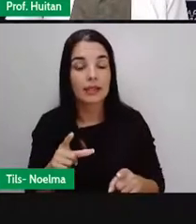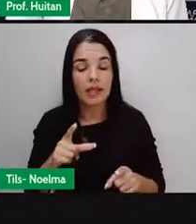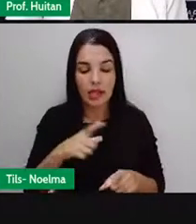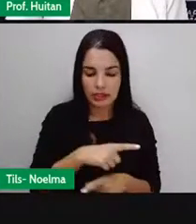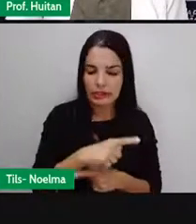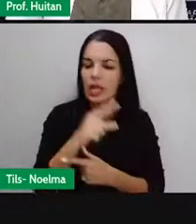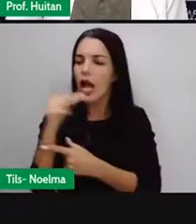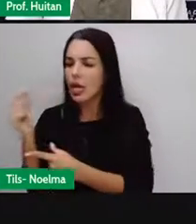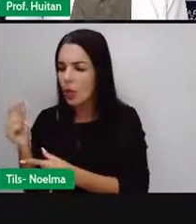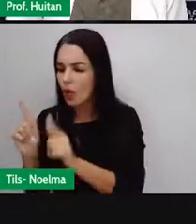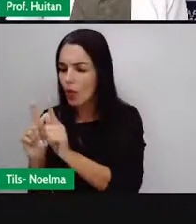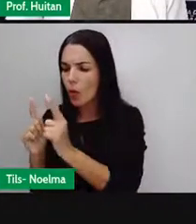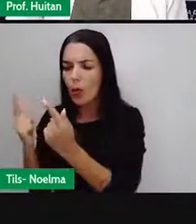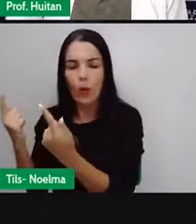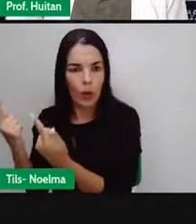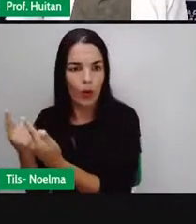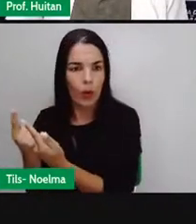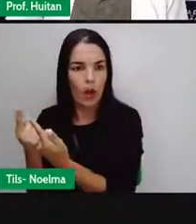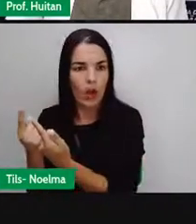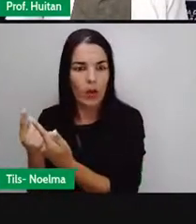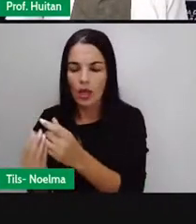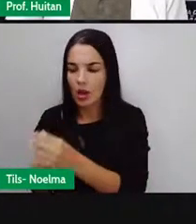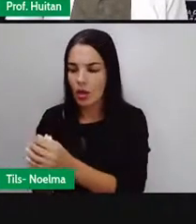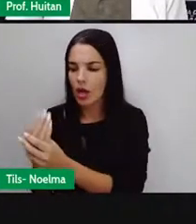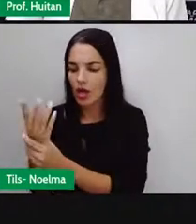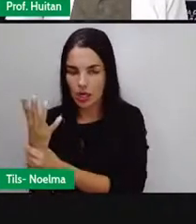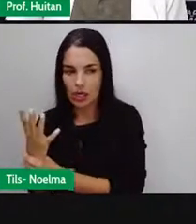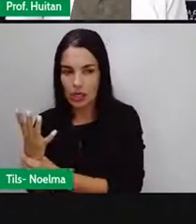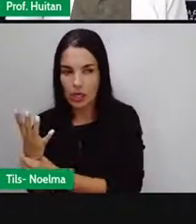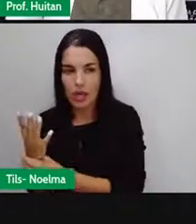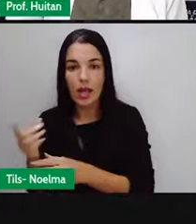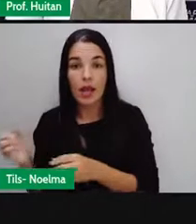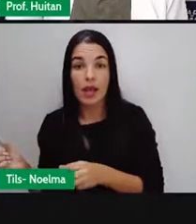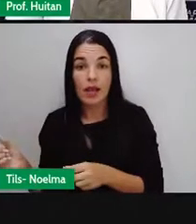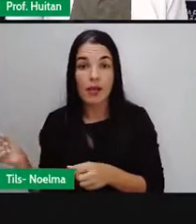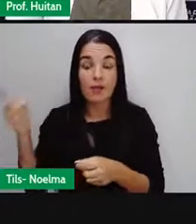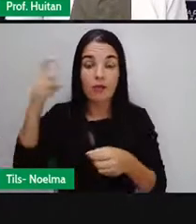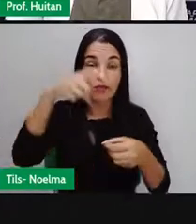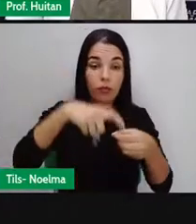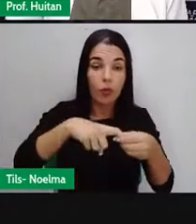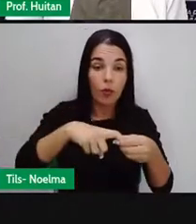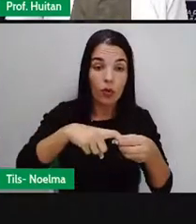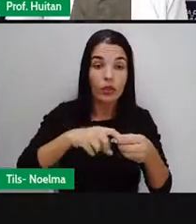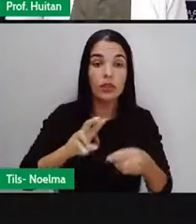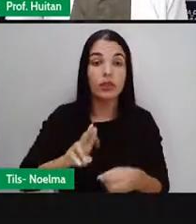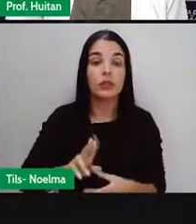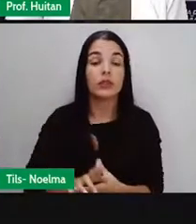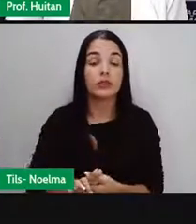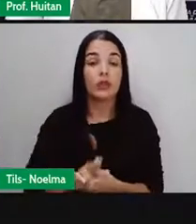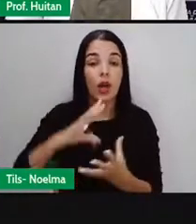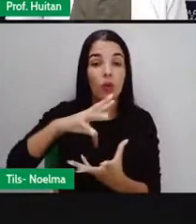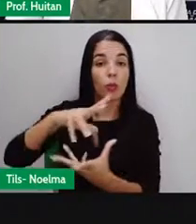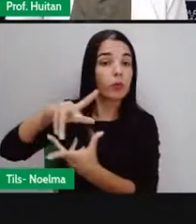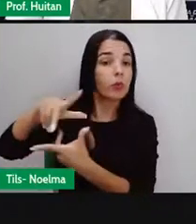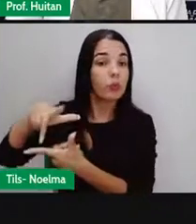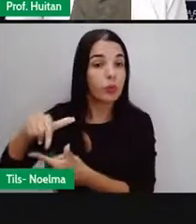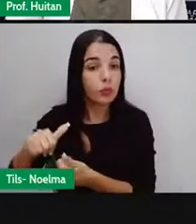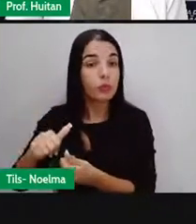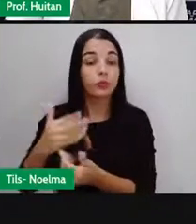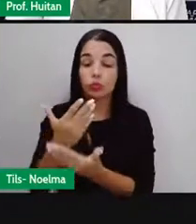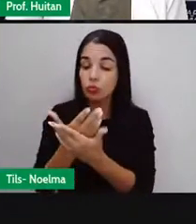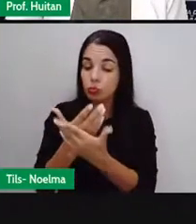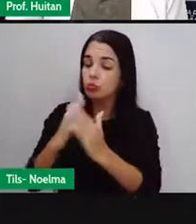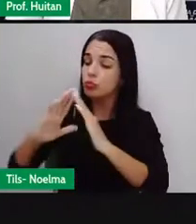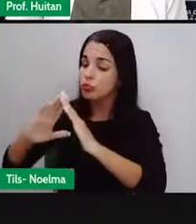saíram do seu ambiente de origem e que entraram, não é,